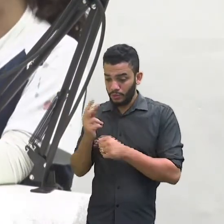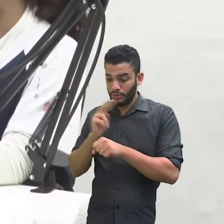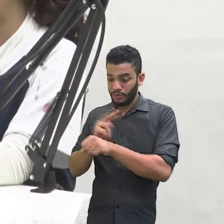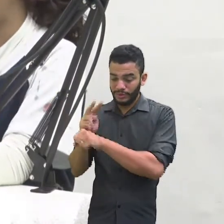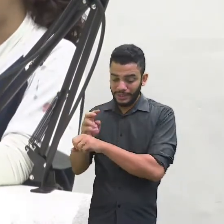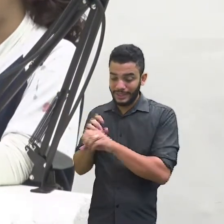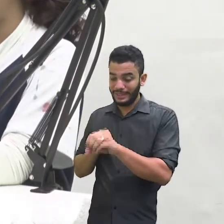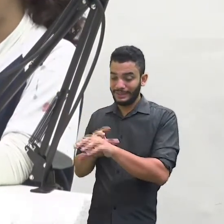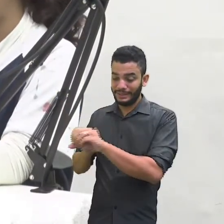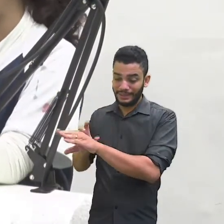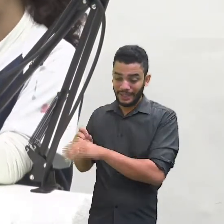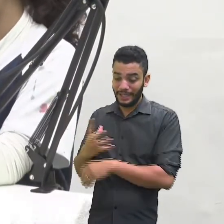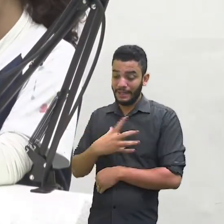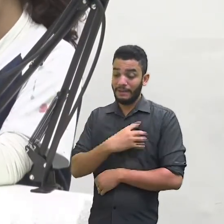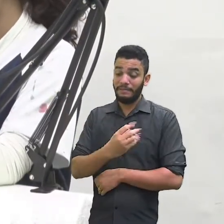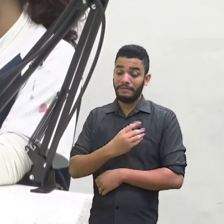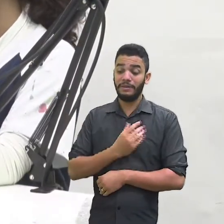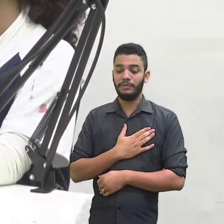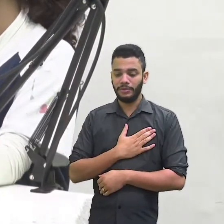Então,